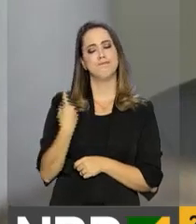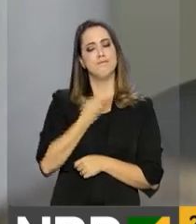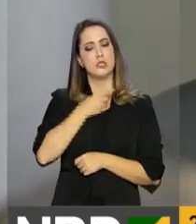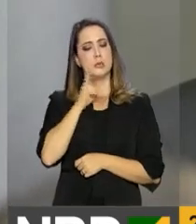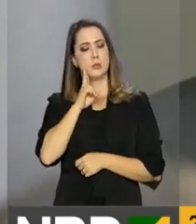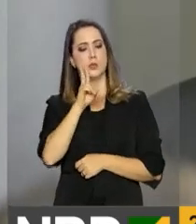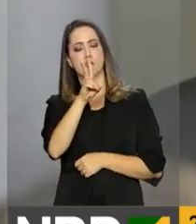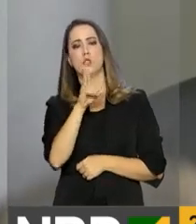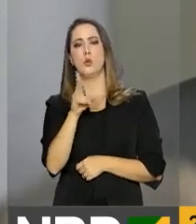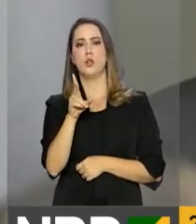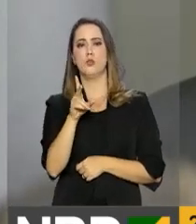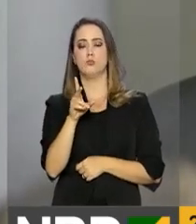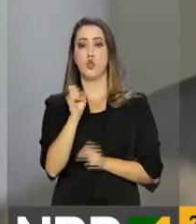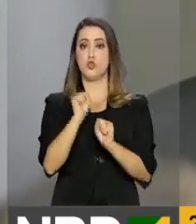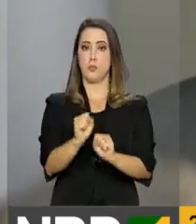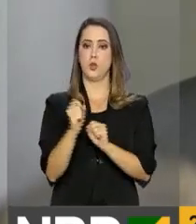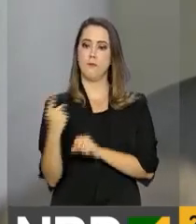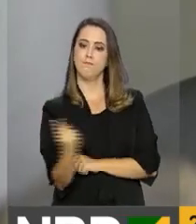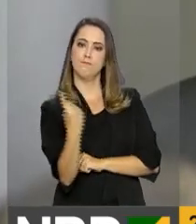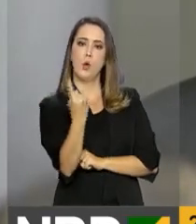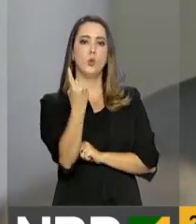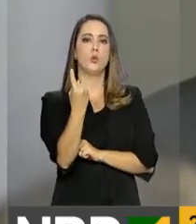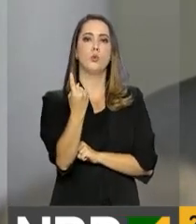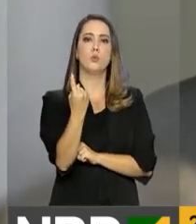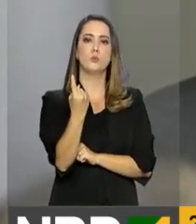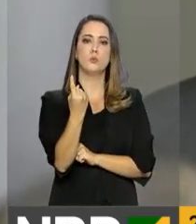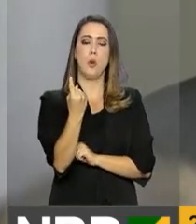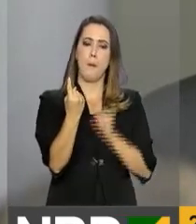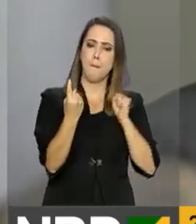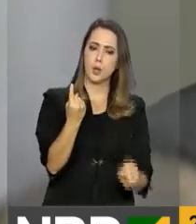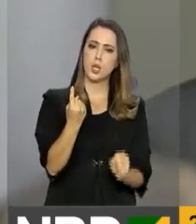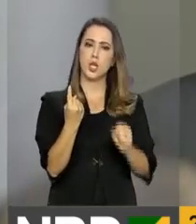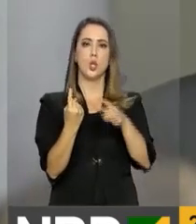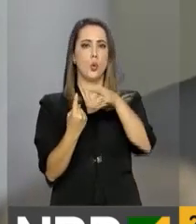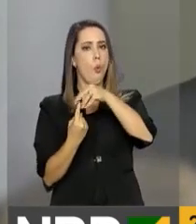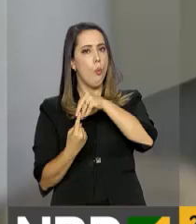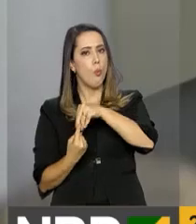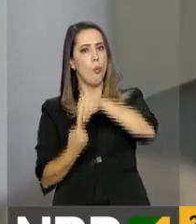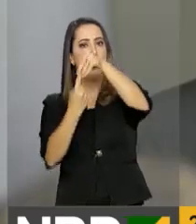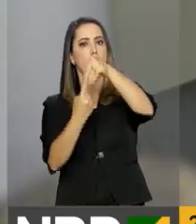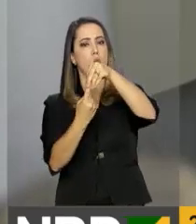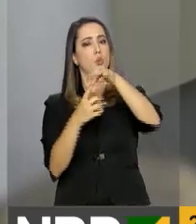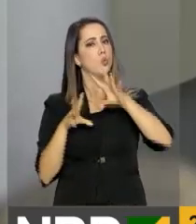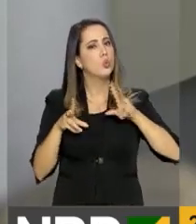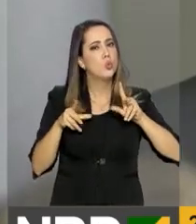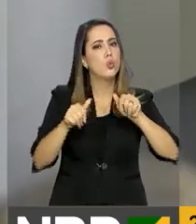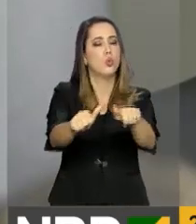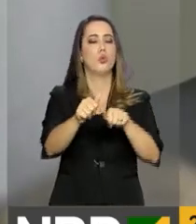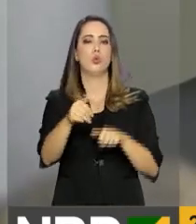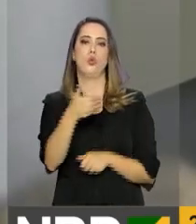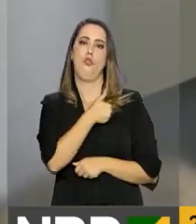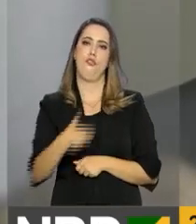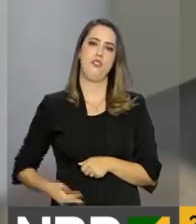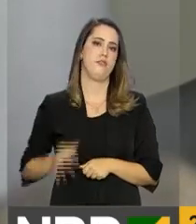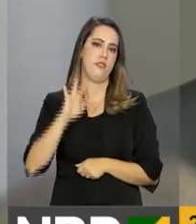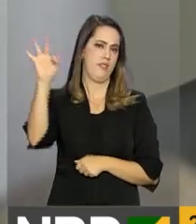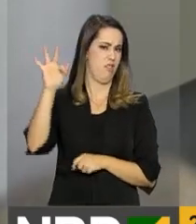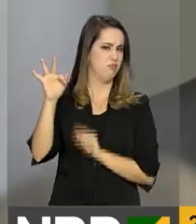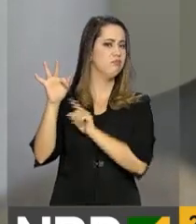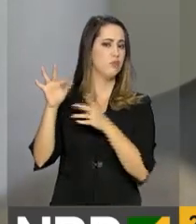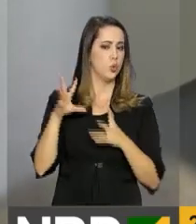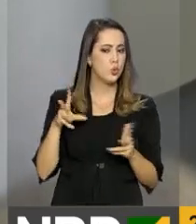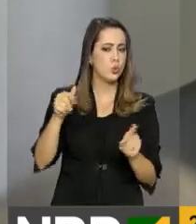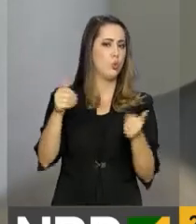do poder. Nós temos uma ideia de que tudo deve ser feito pela União, não é? E isto não é de hoje,